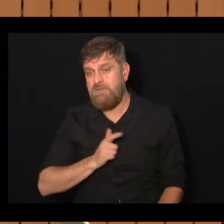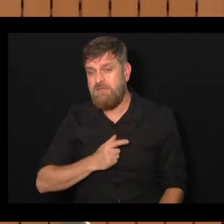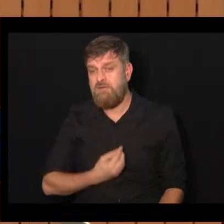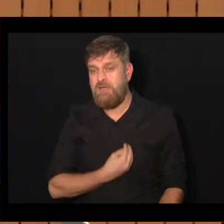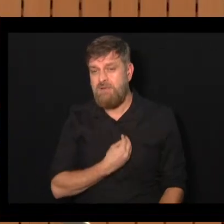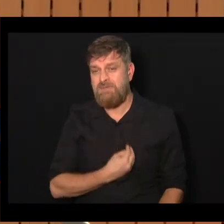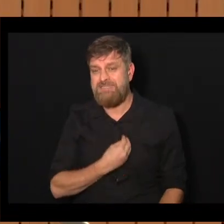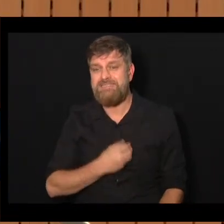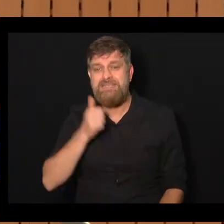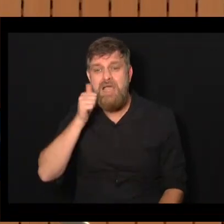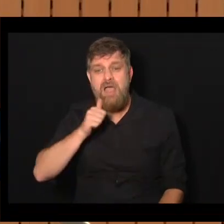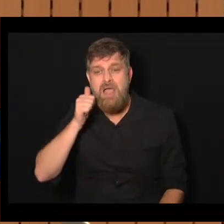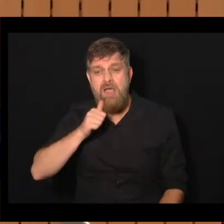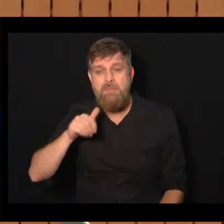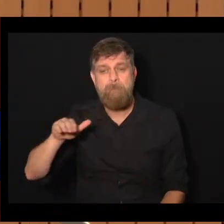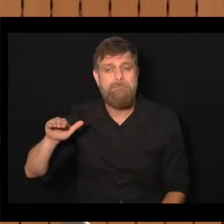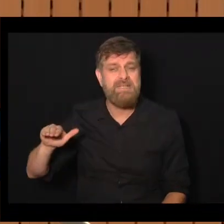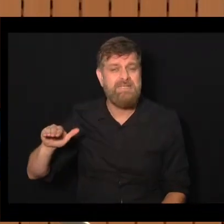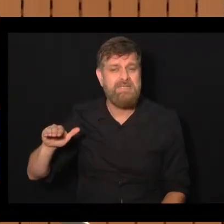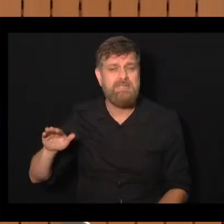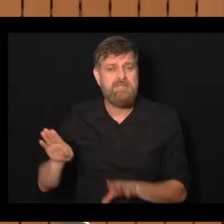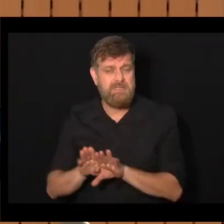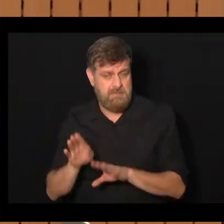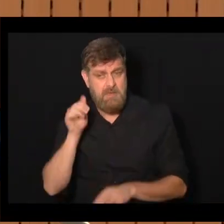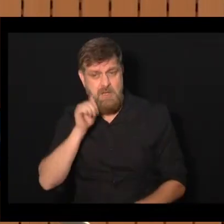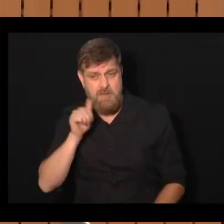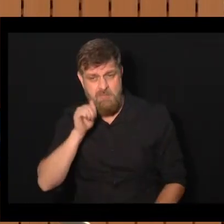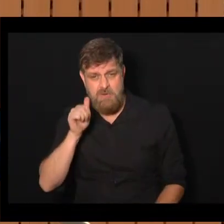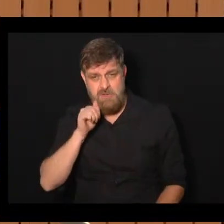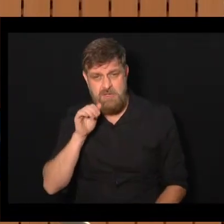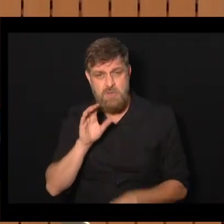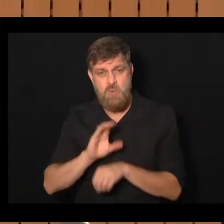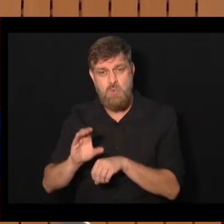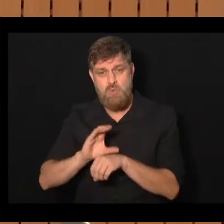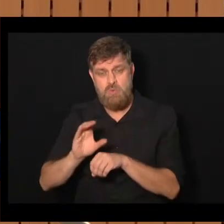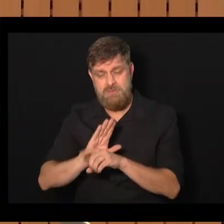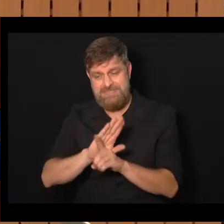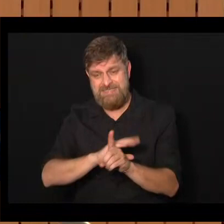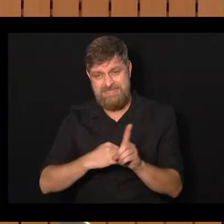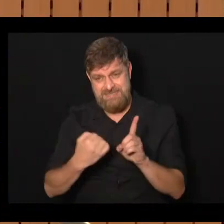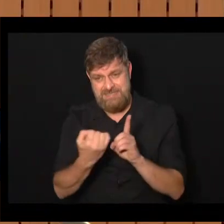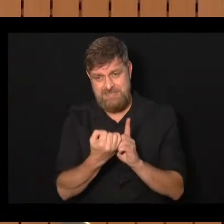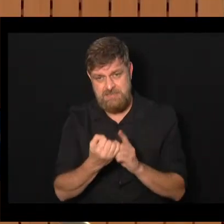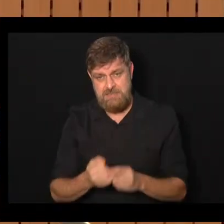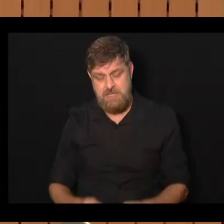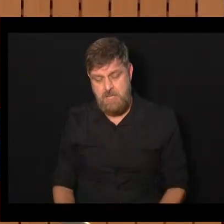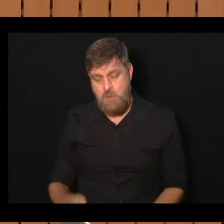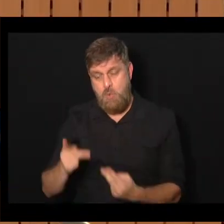de muitas meninas, mulheres, principalmente do curso de serviço social da Unip. E